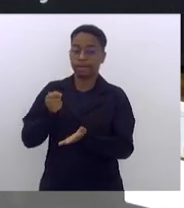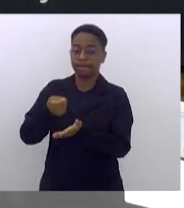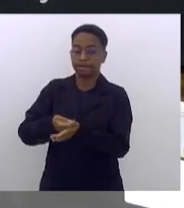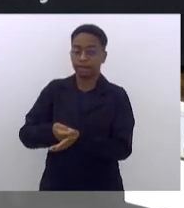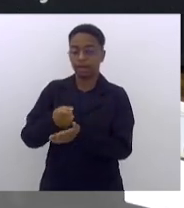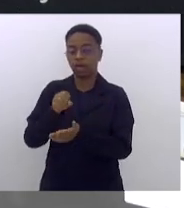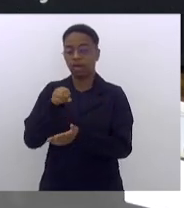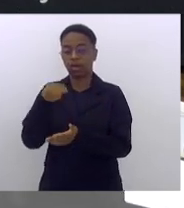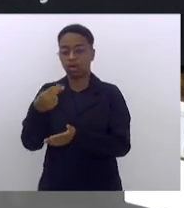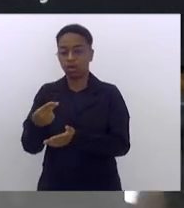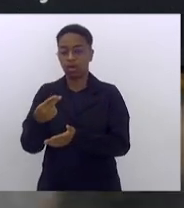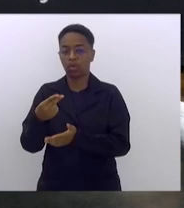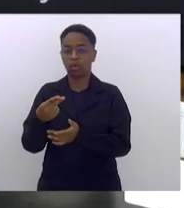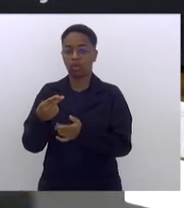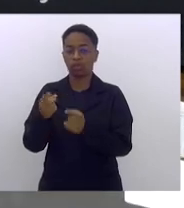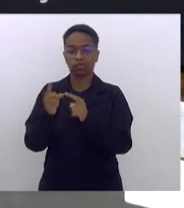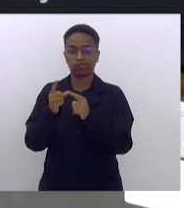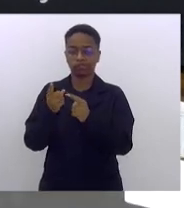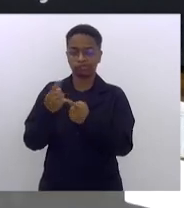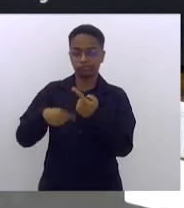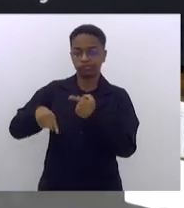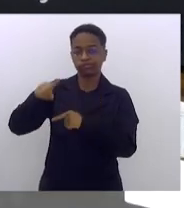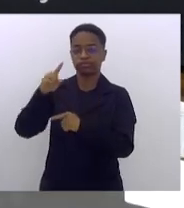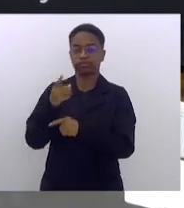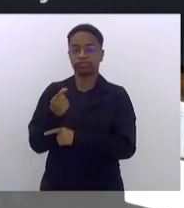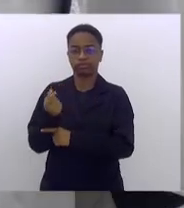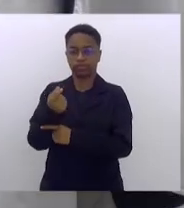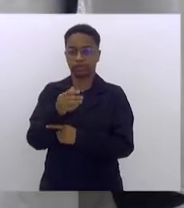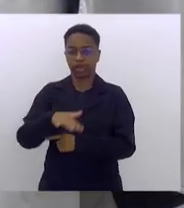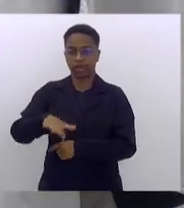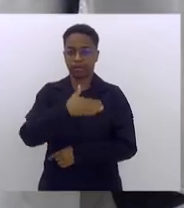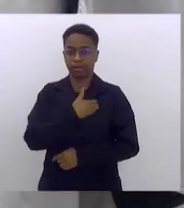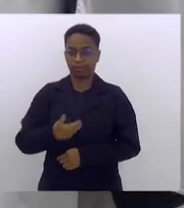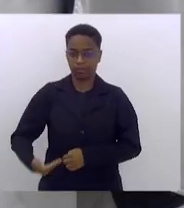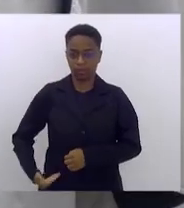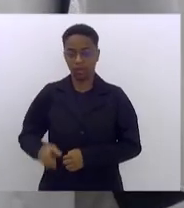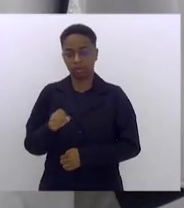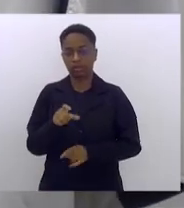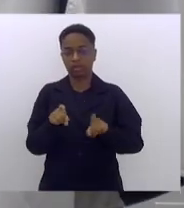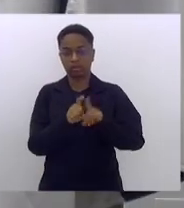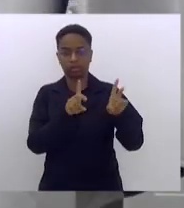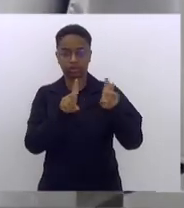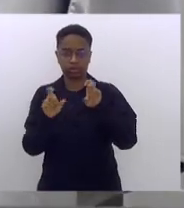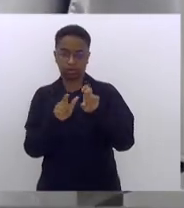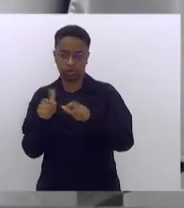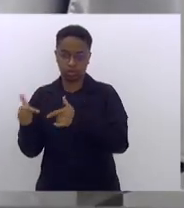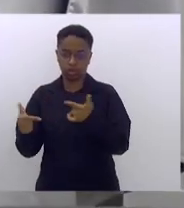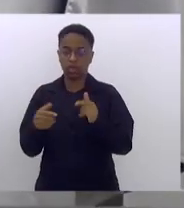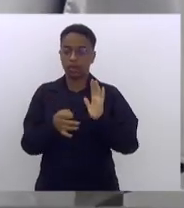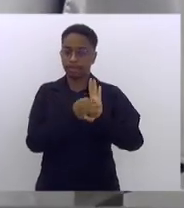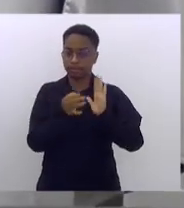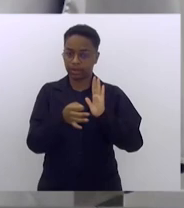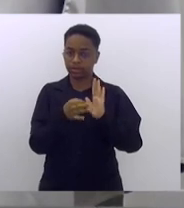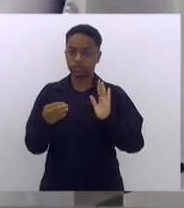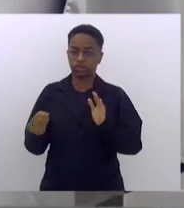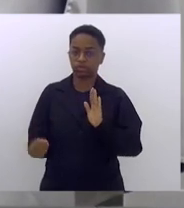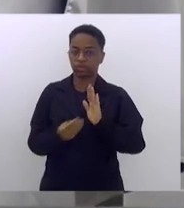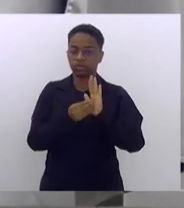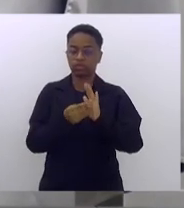causados aos bens públicos e dá outras providências. O parecer original foi do deputado Guilherme Delaroli pela